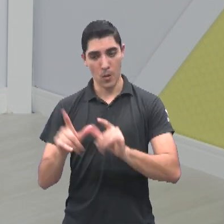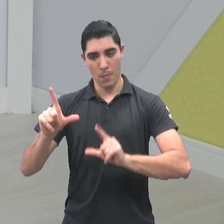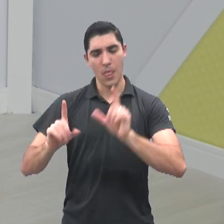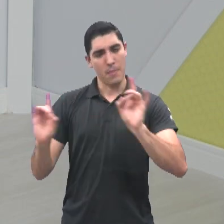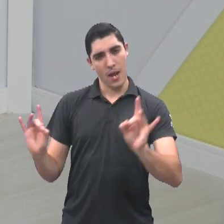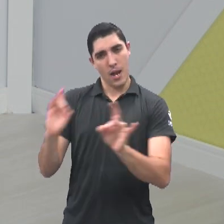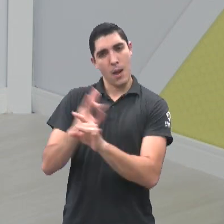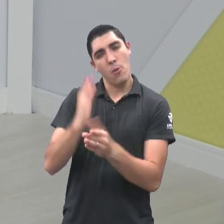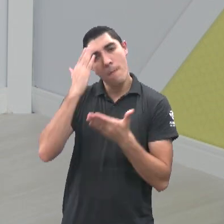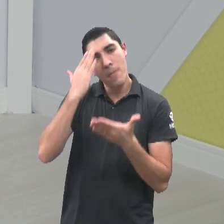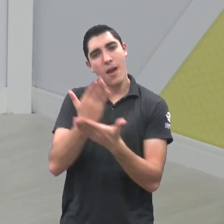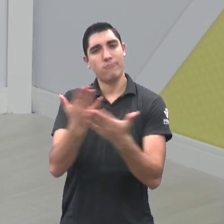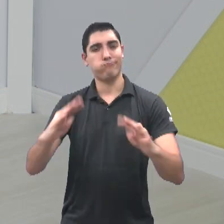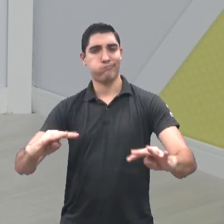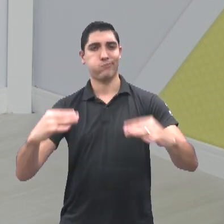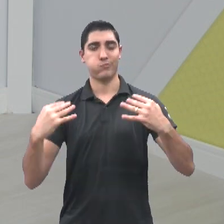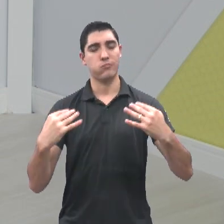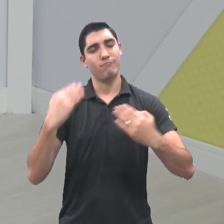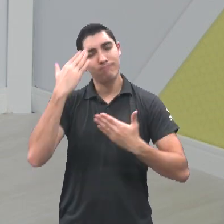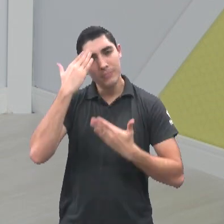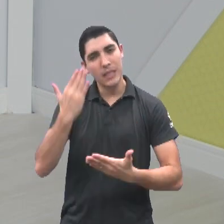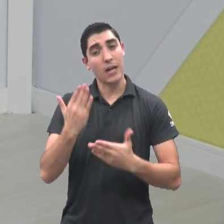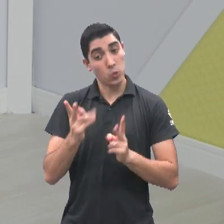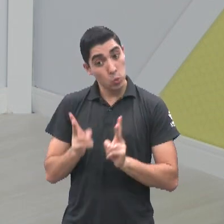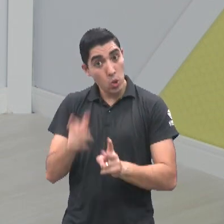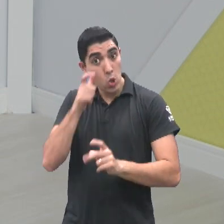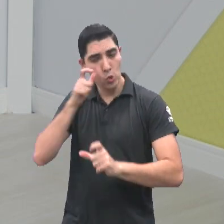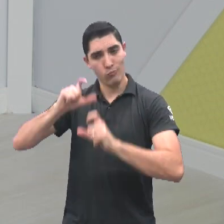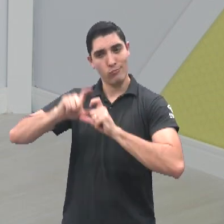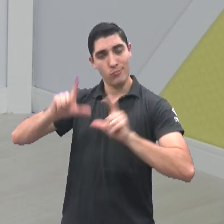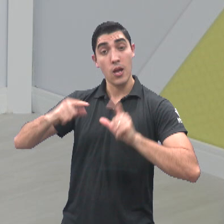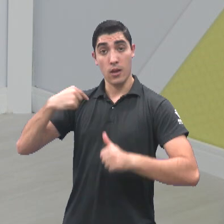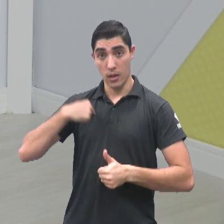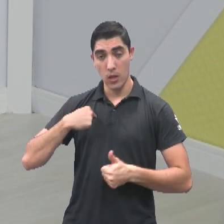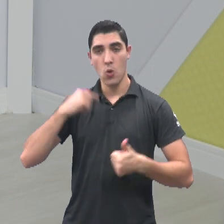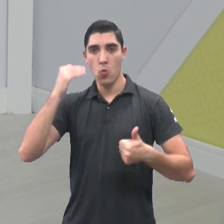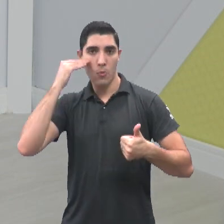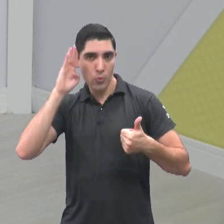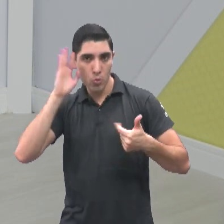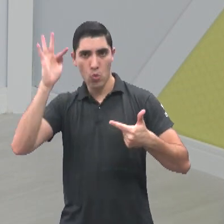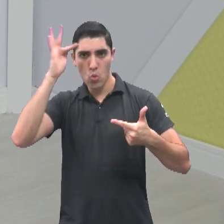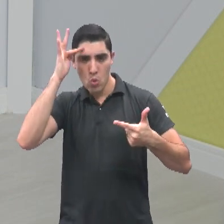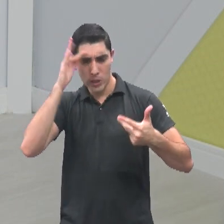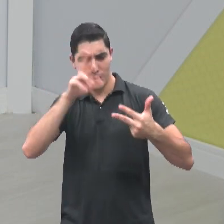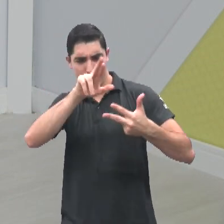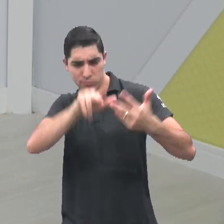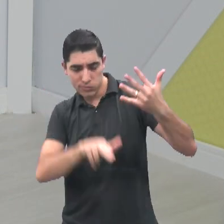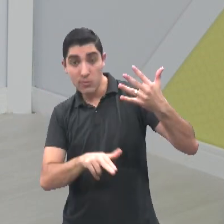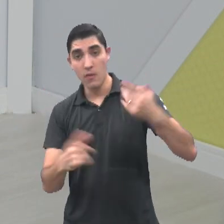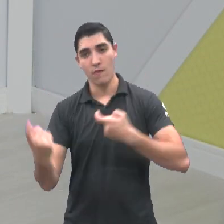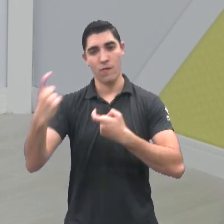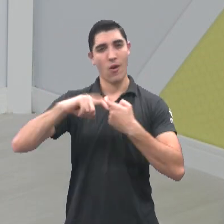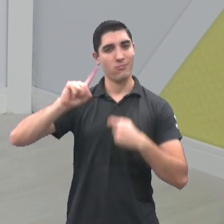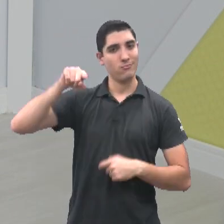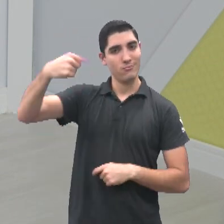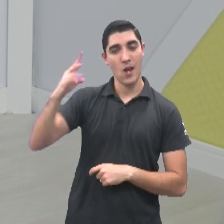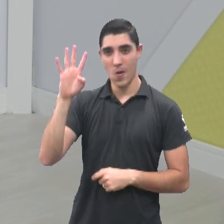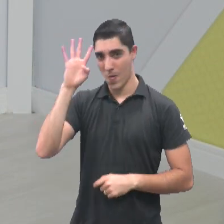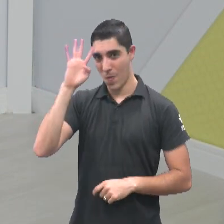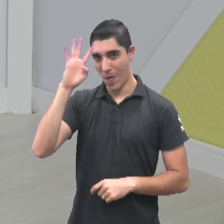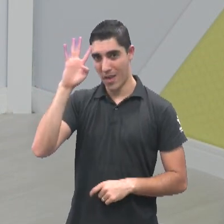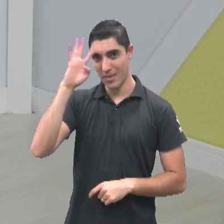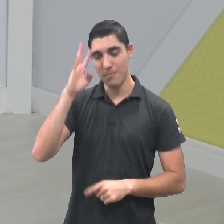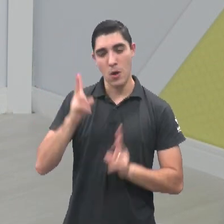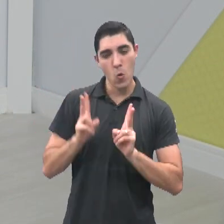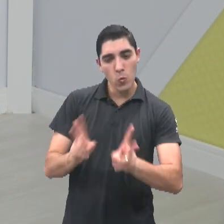sua audiência, a sua paciência, muito obrigado. Fique com a programação da TV Câmara. Eu, Brunão, Luizão e grande equipe, a gente volta na próxima quarta-feira